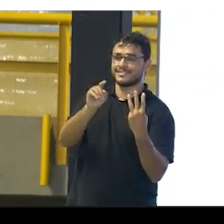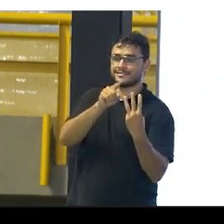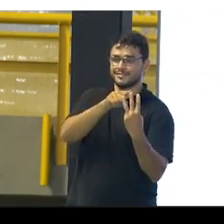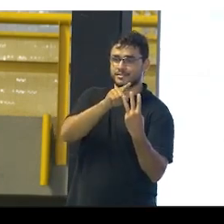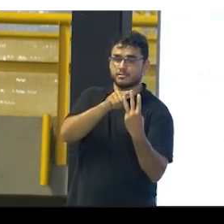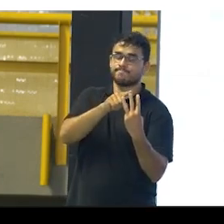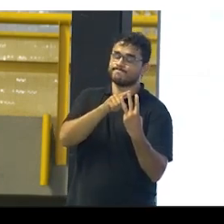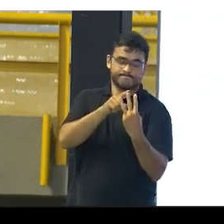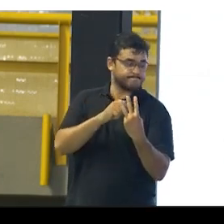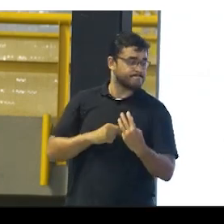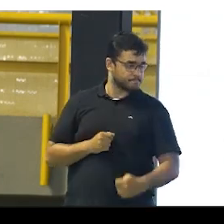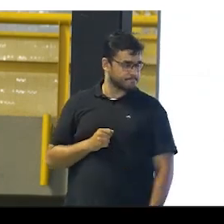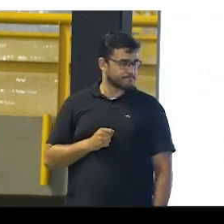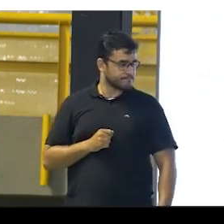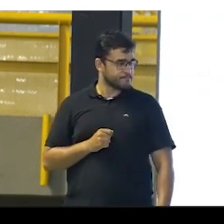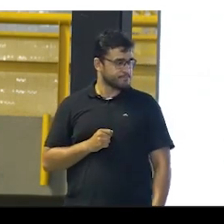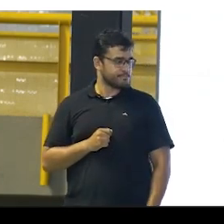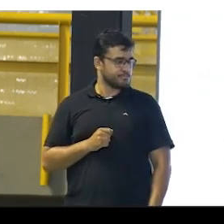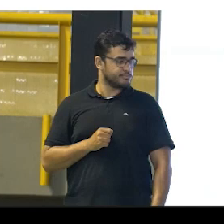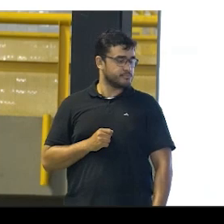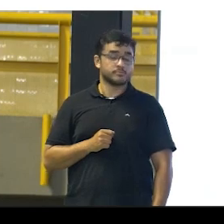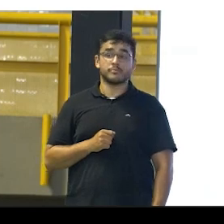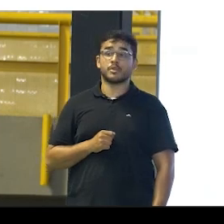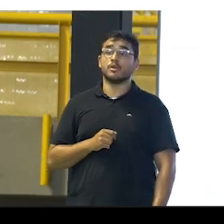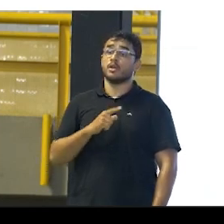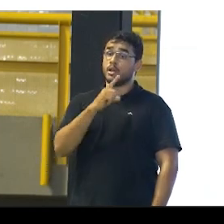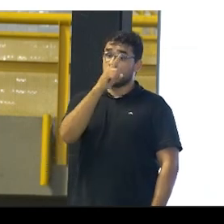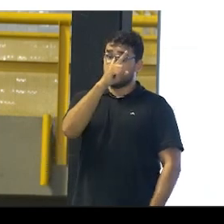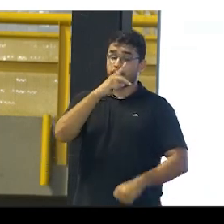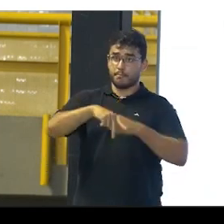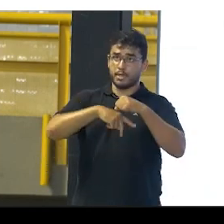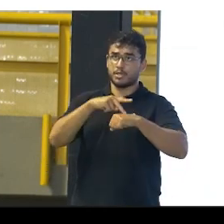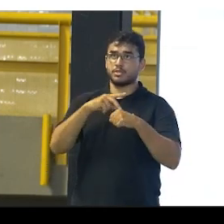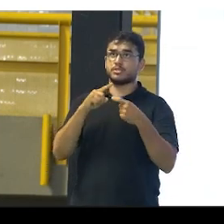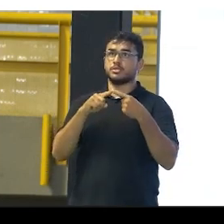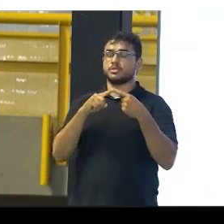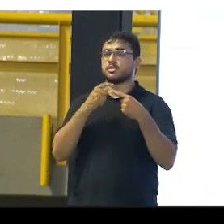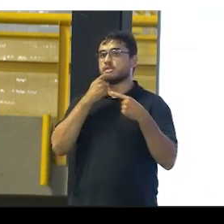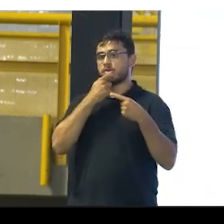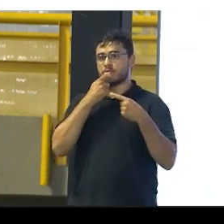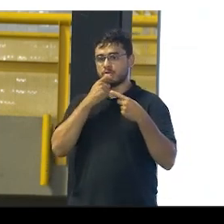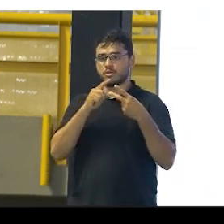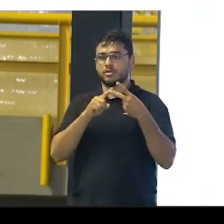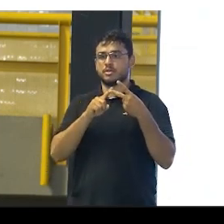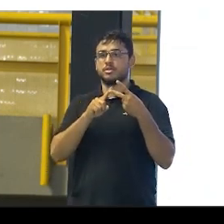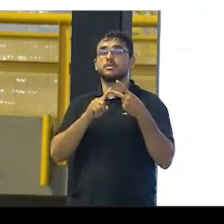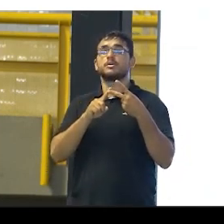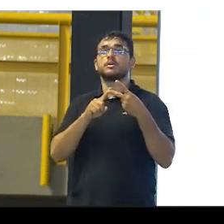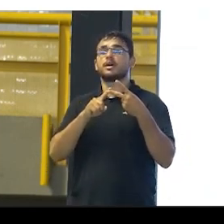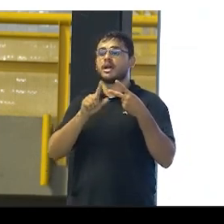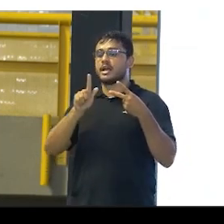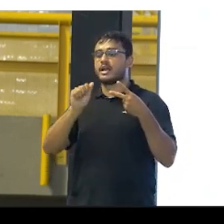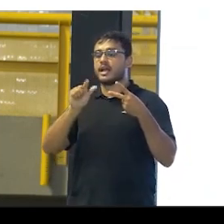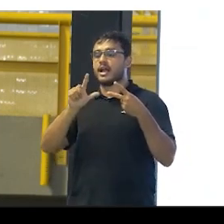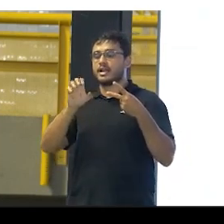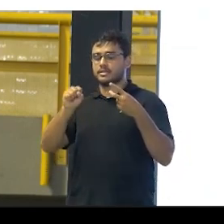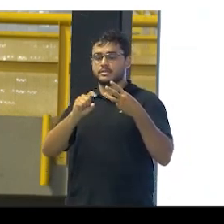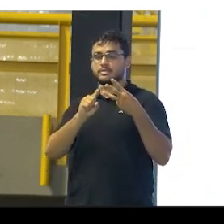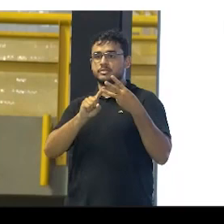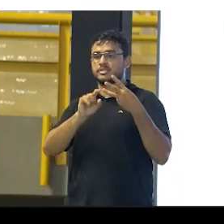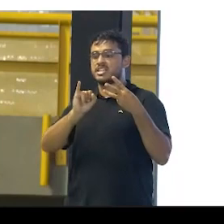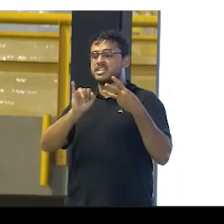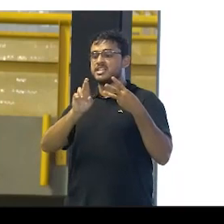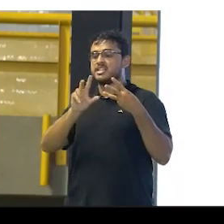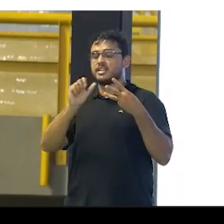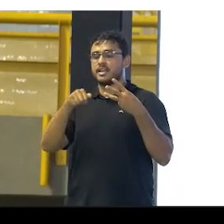Reino Unido não é só a Inglaterra, é Inglaterra, País de Gales, Irlanda do Norte e Escócia. E